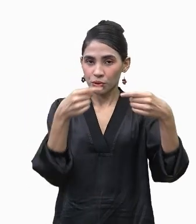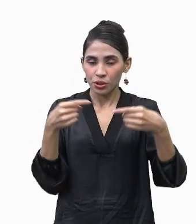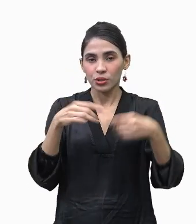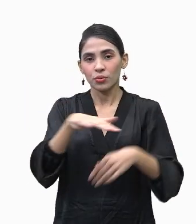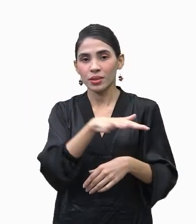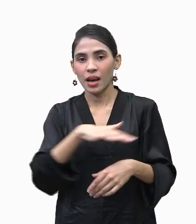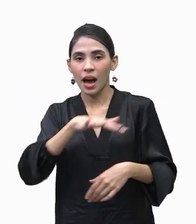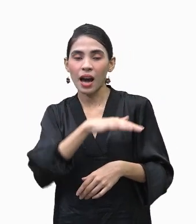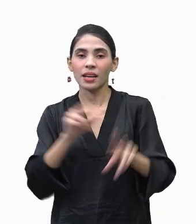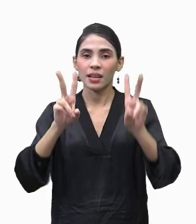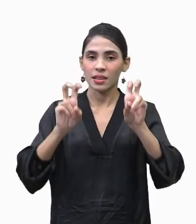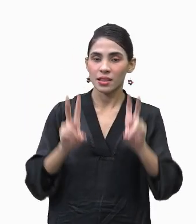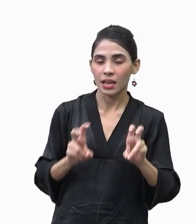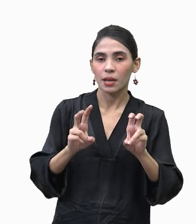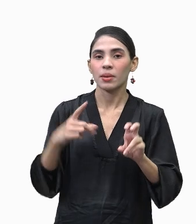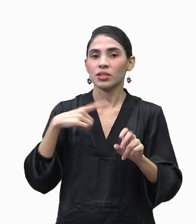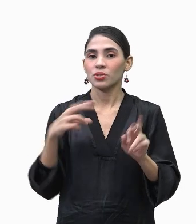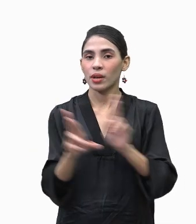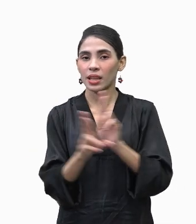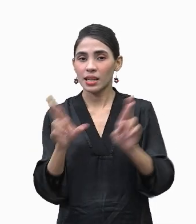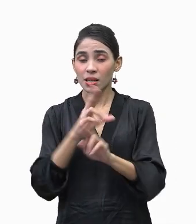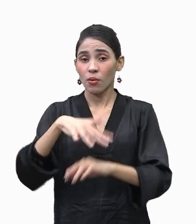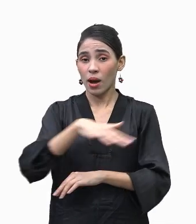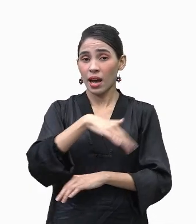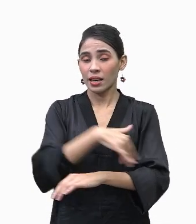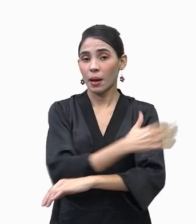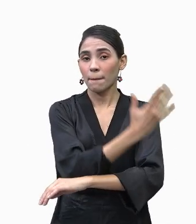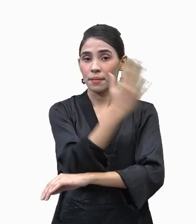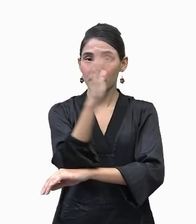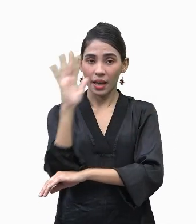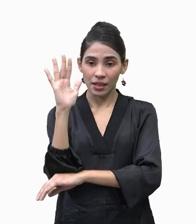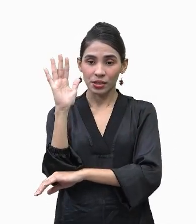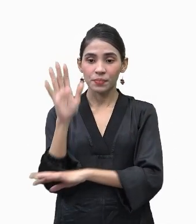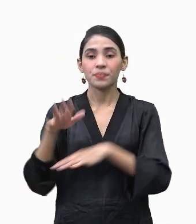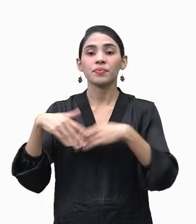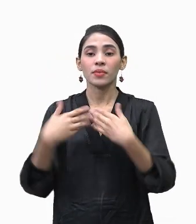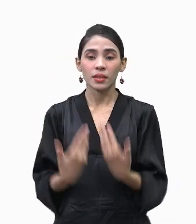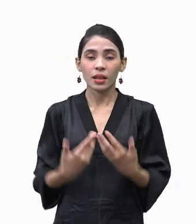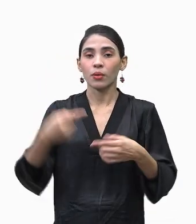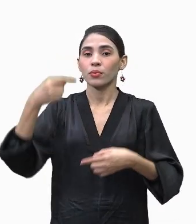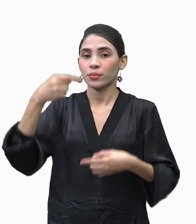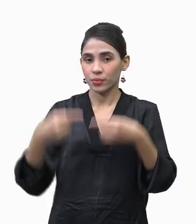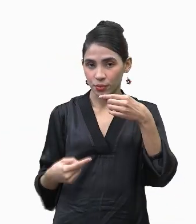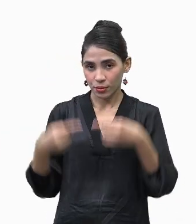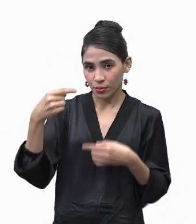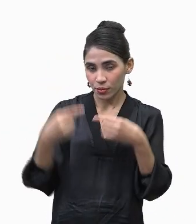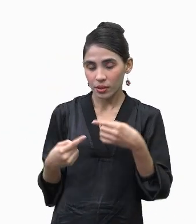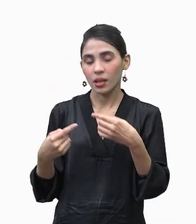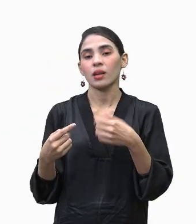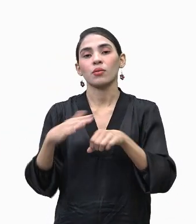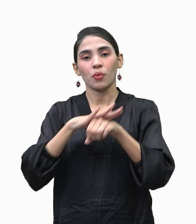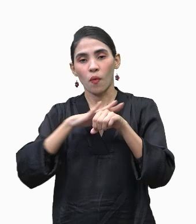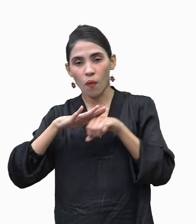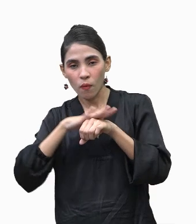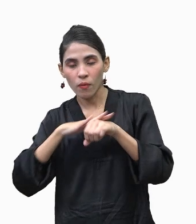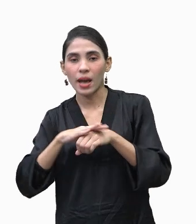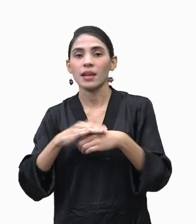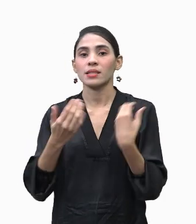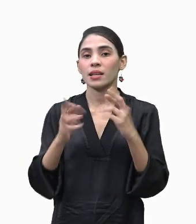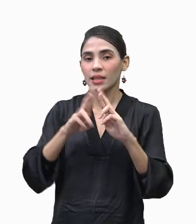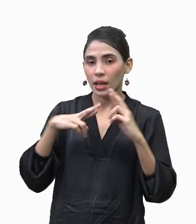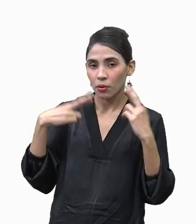relacionadas ao meio ambiente. Então, a partir das discussões, dos debates lá da Conferência